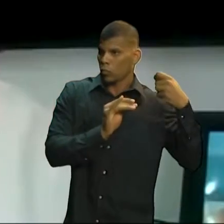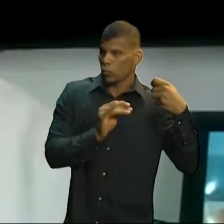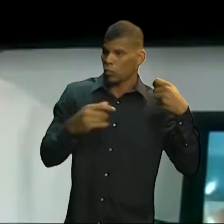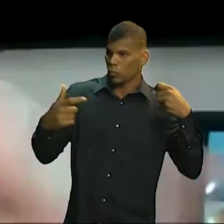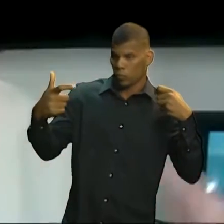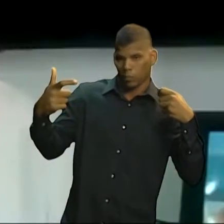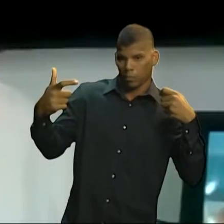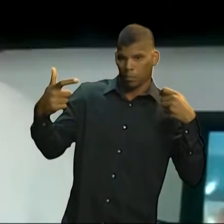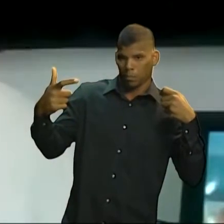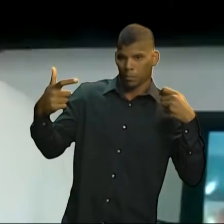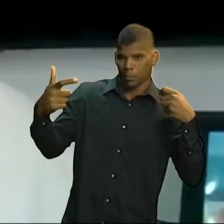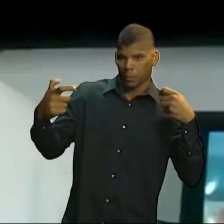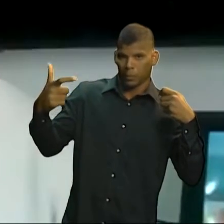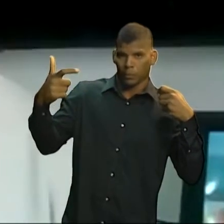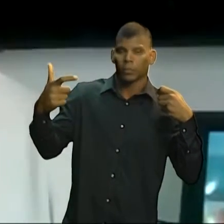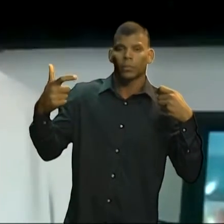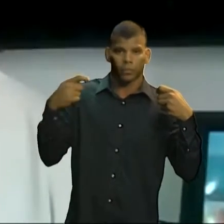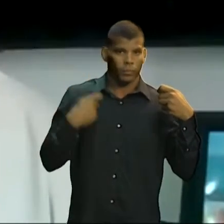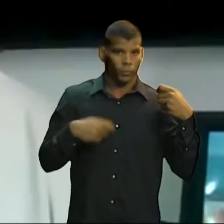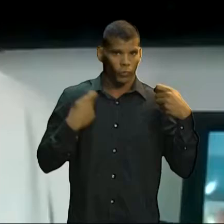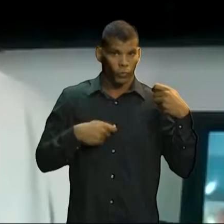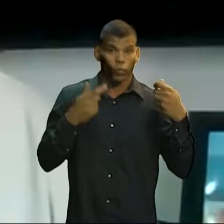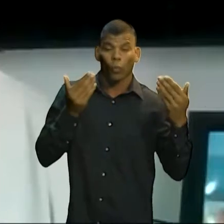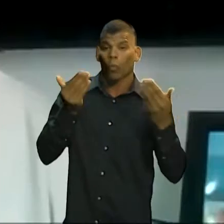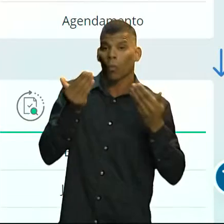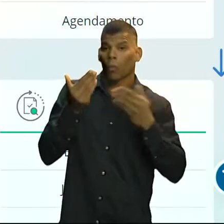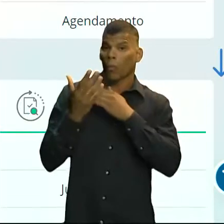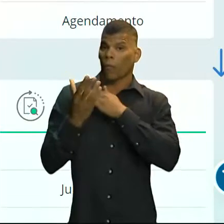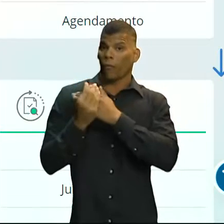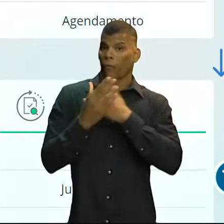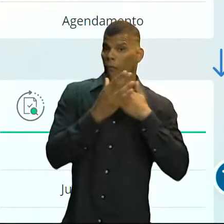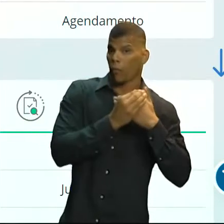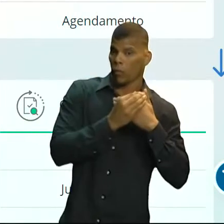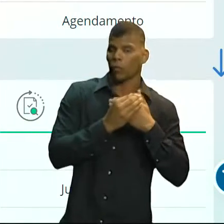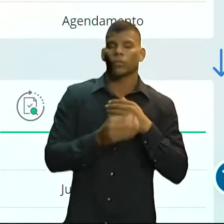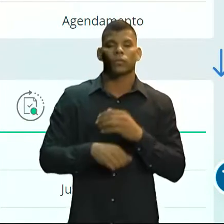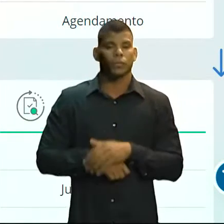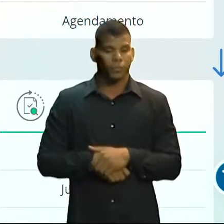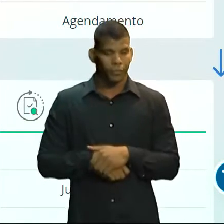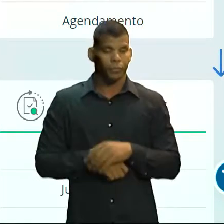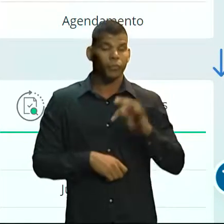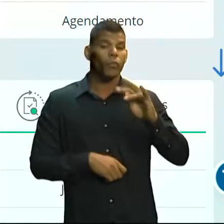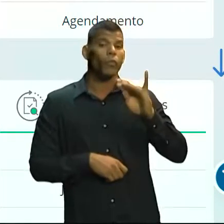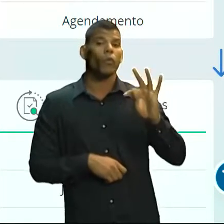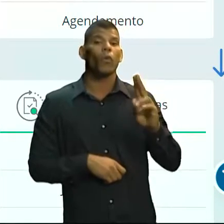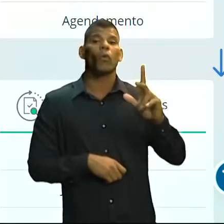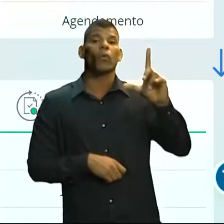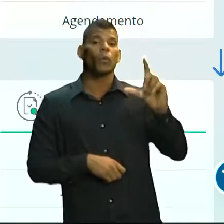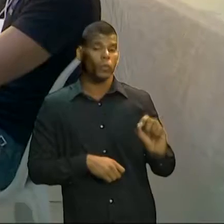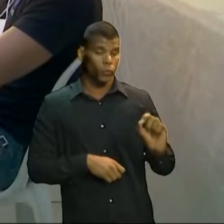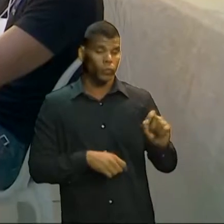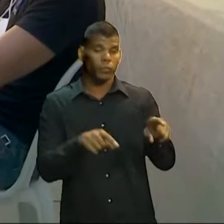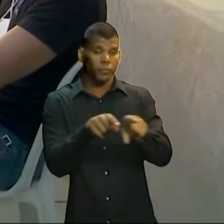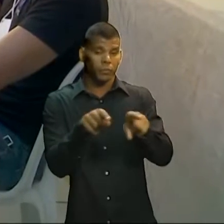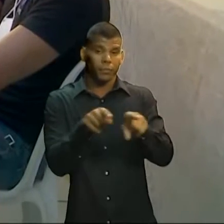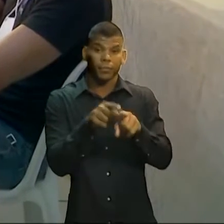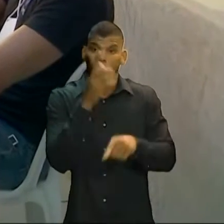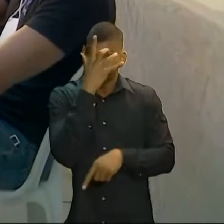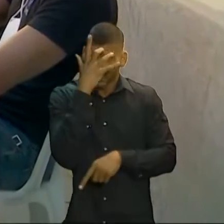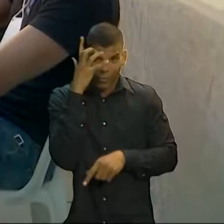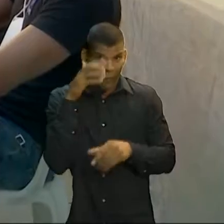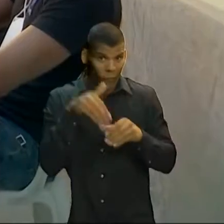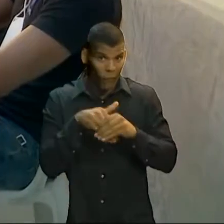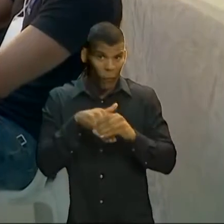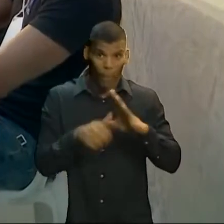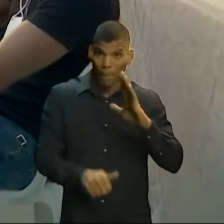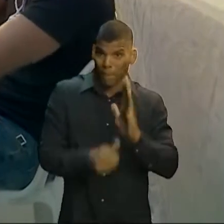a face dele com a foto do documento de identidade. O processo pelo título NET também vale para quem vai votar pela